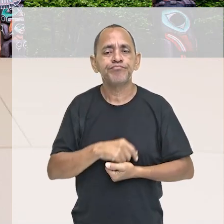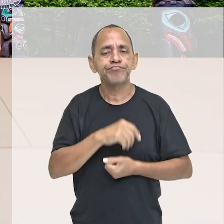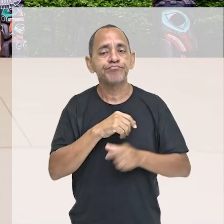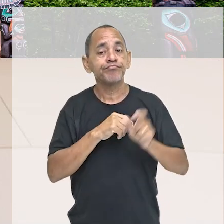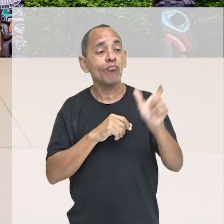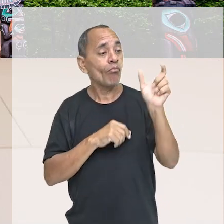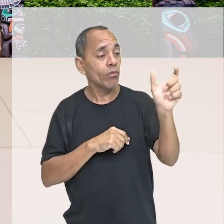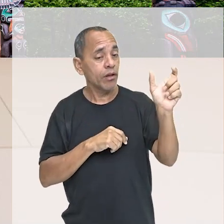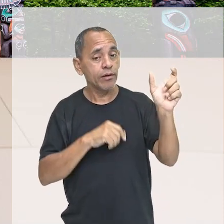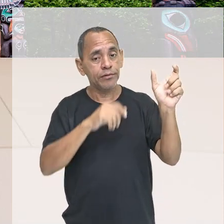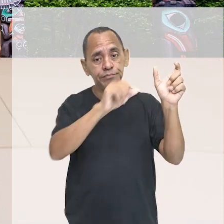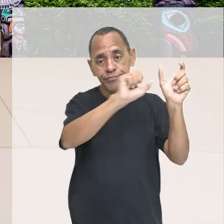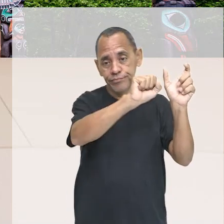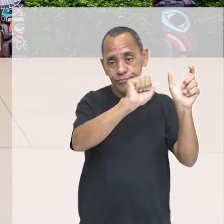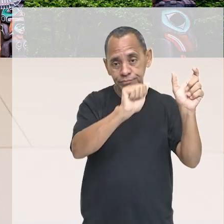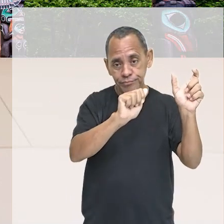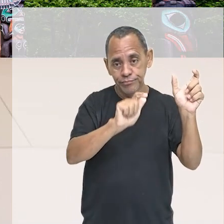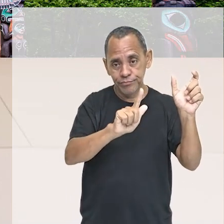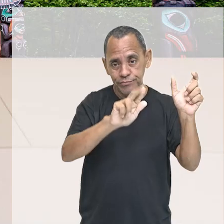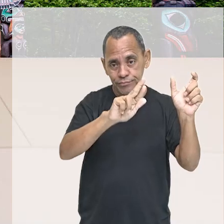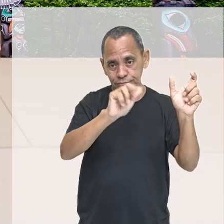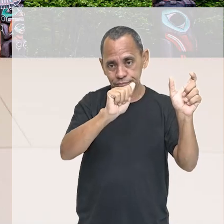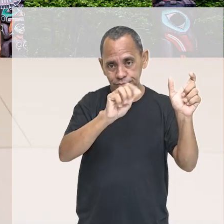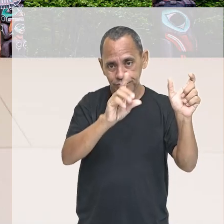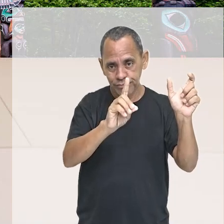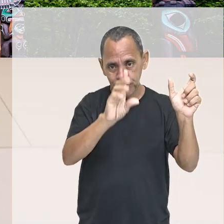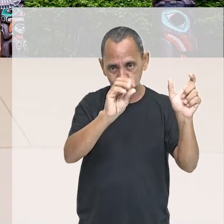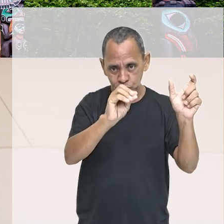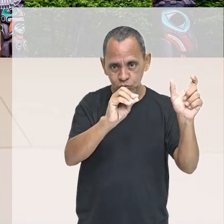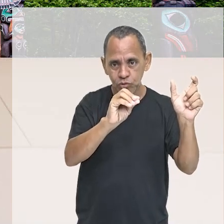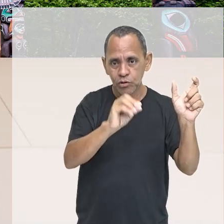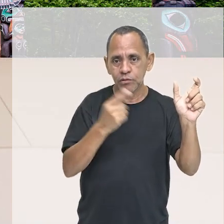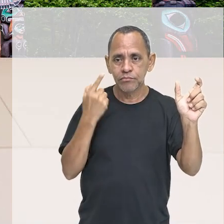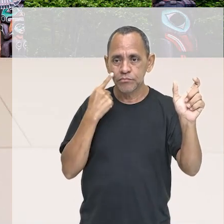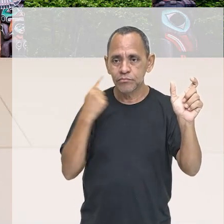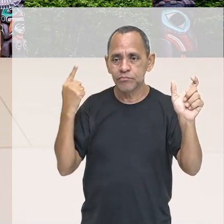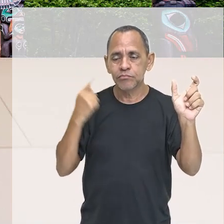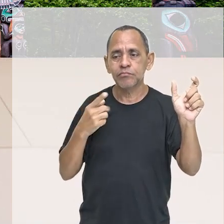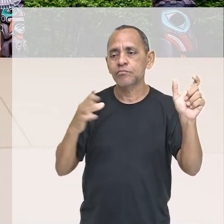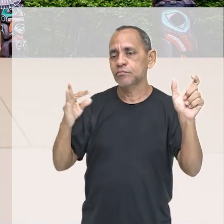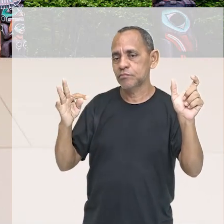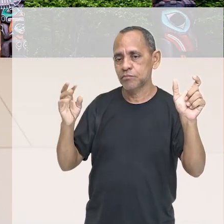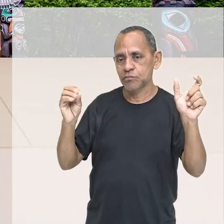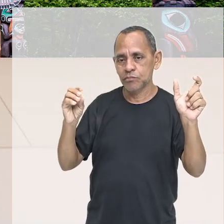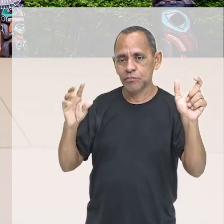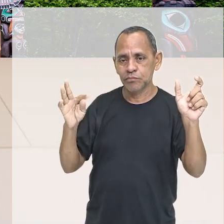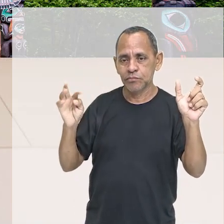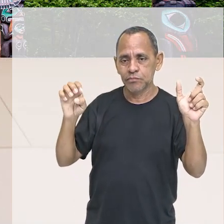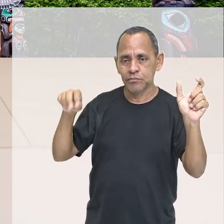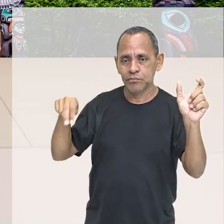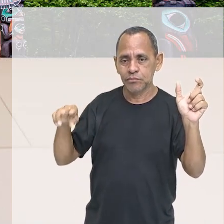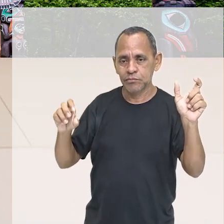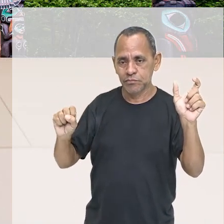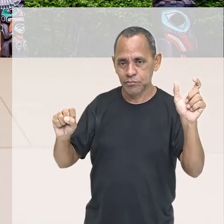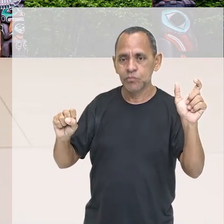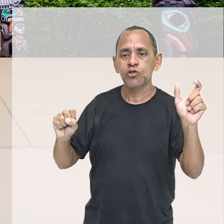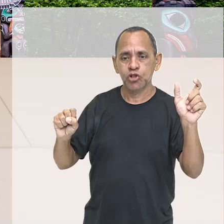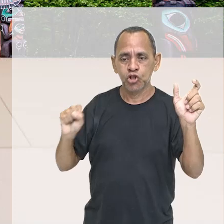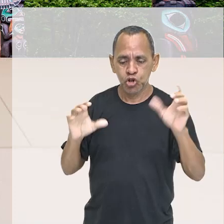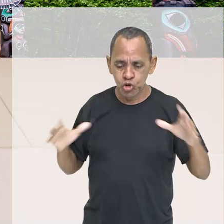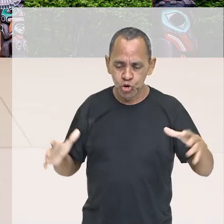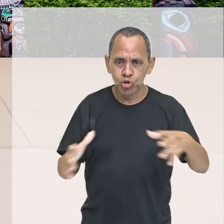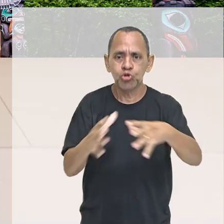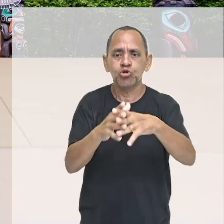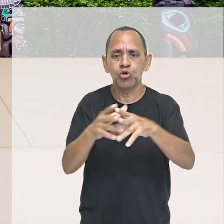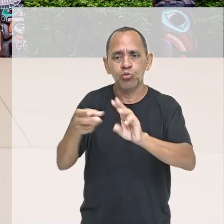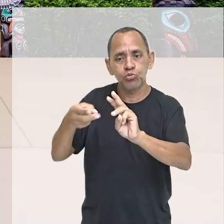é profano. Aqui nós temos totens de comunidades indígenas não brasileiras e